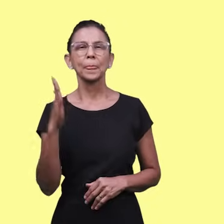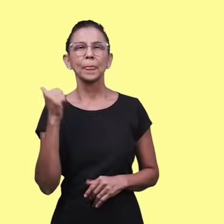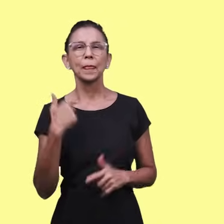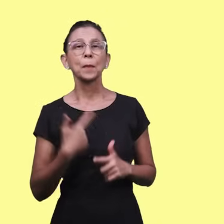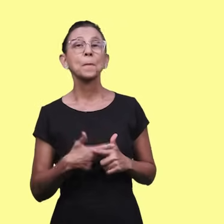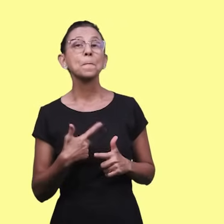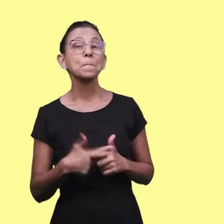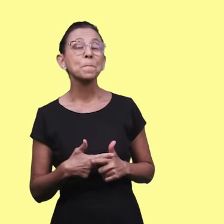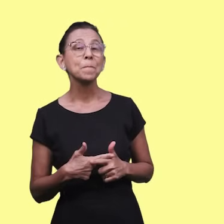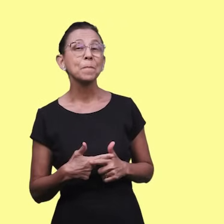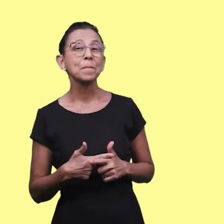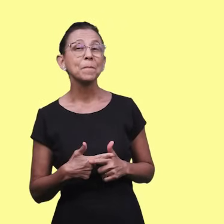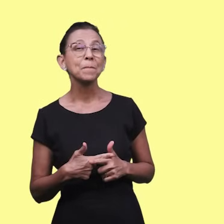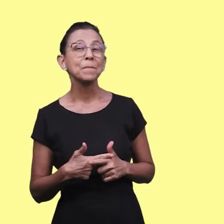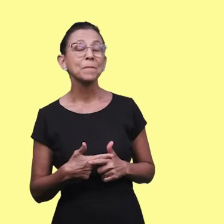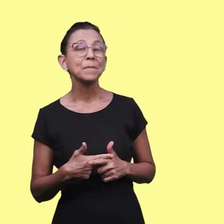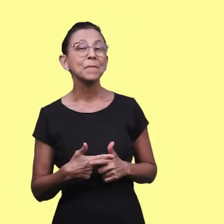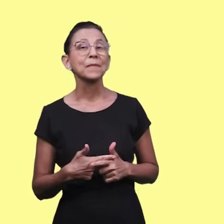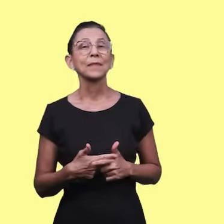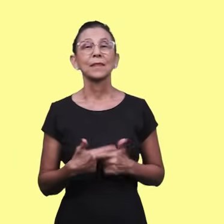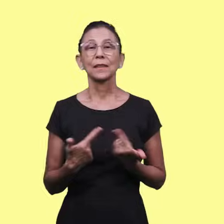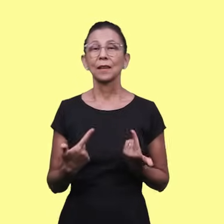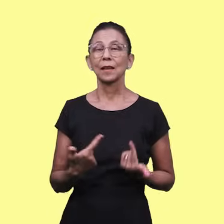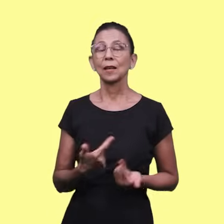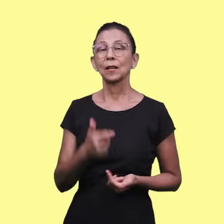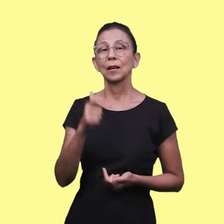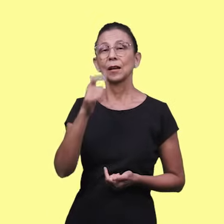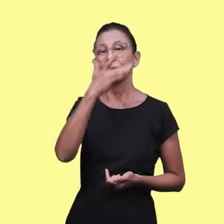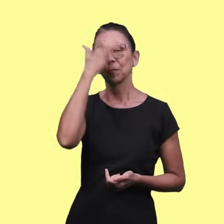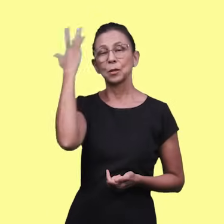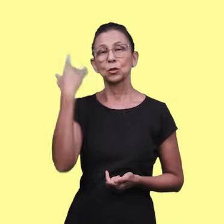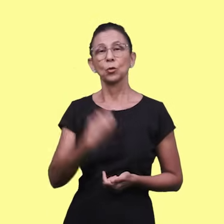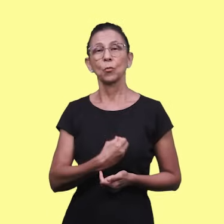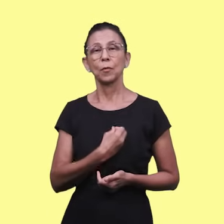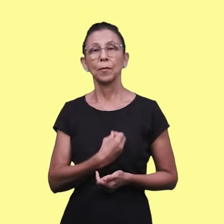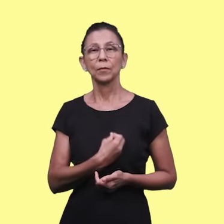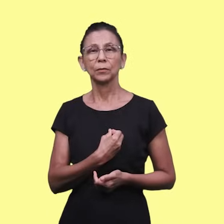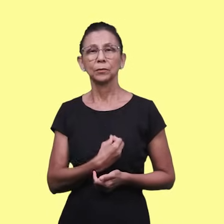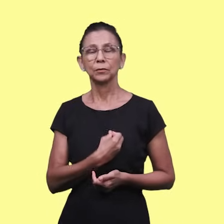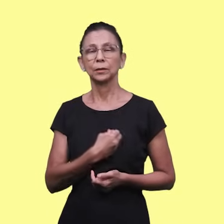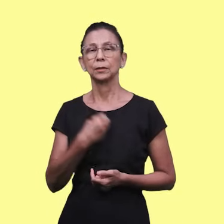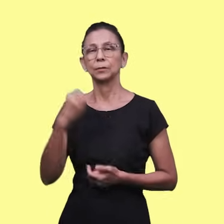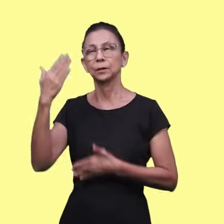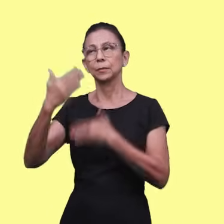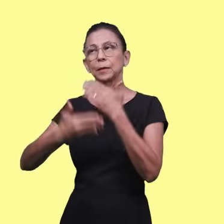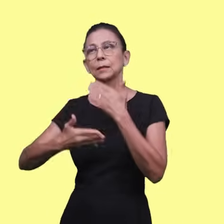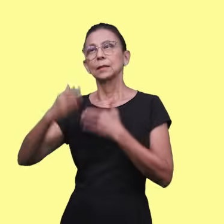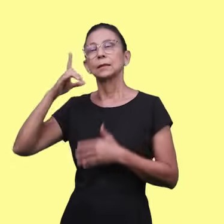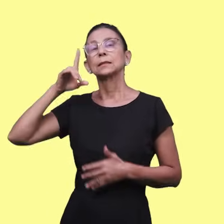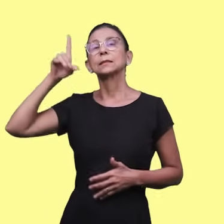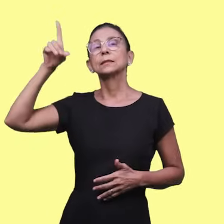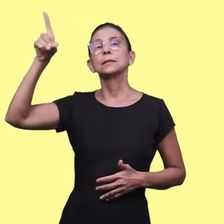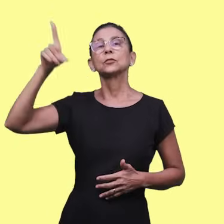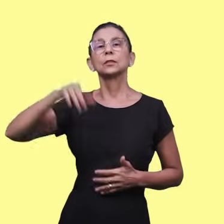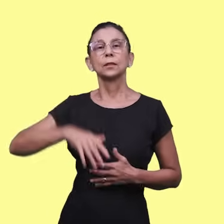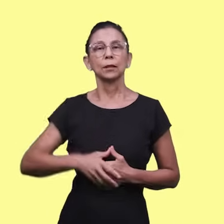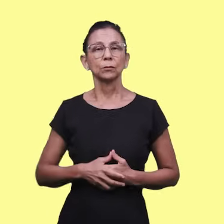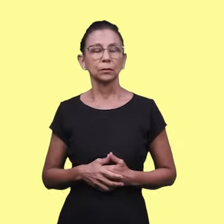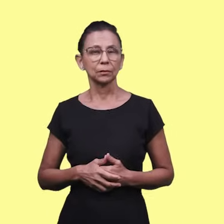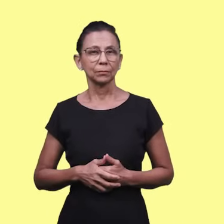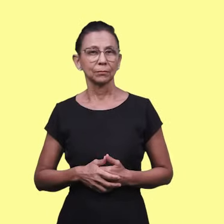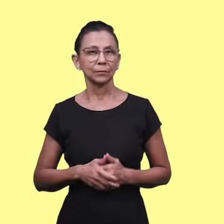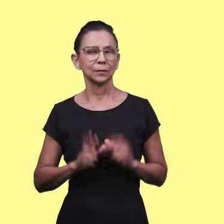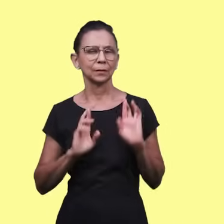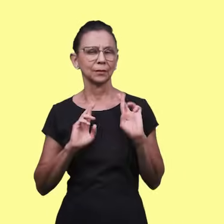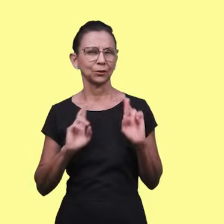é diferente. Quando vemos uma criança, um intermediário, um adolescente que tem a luz de Jesus,